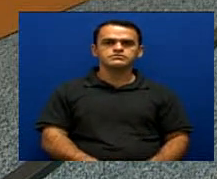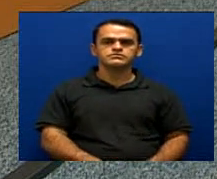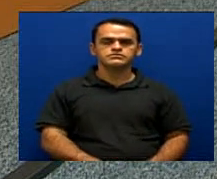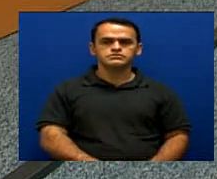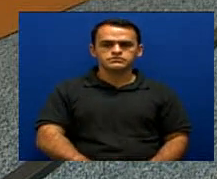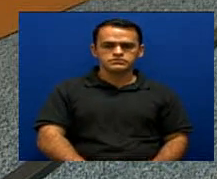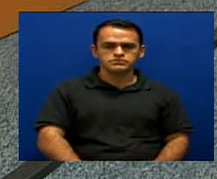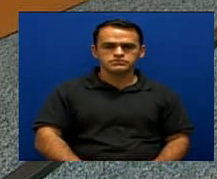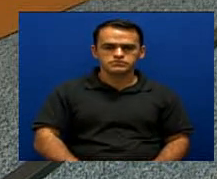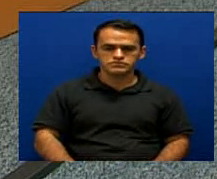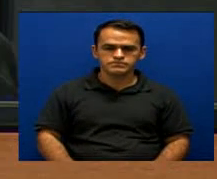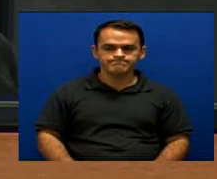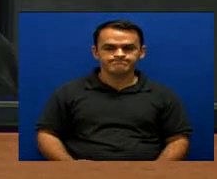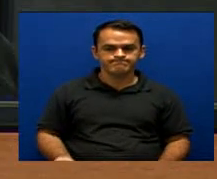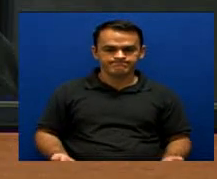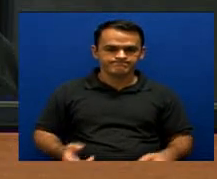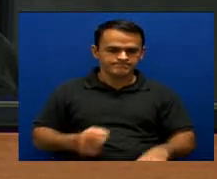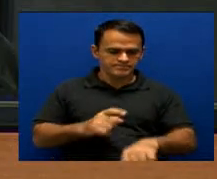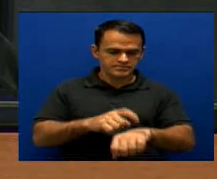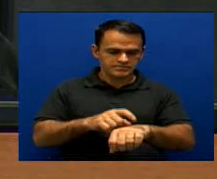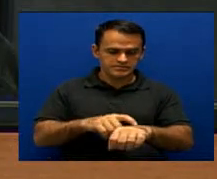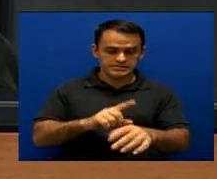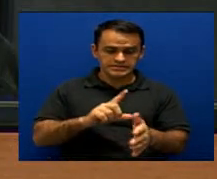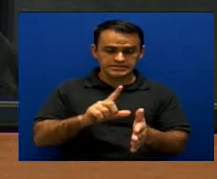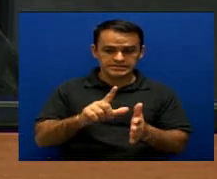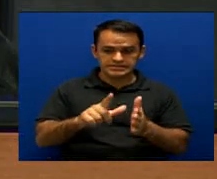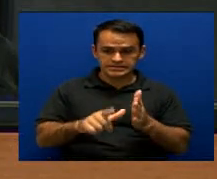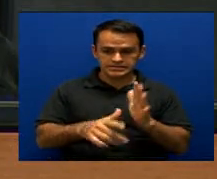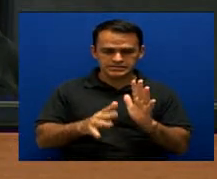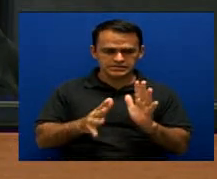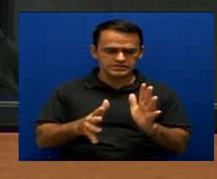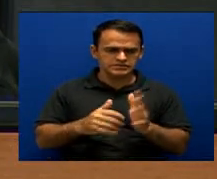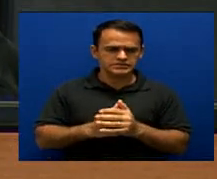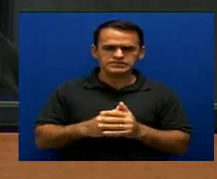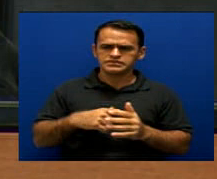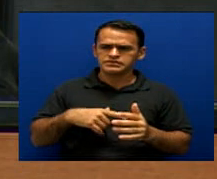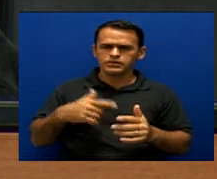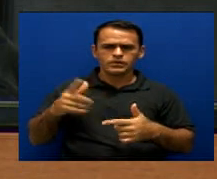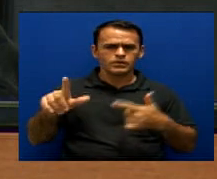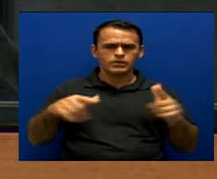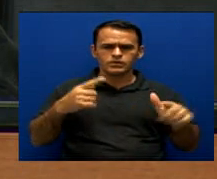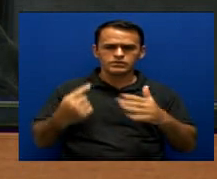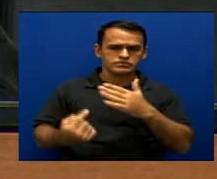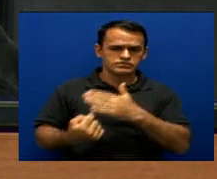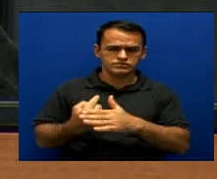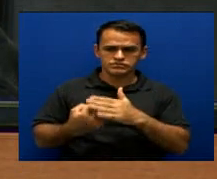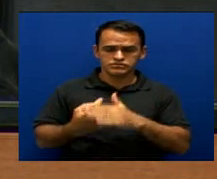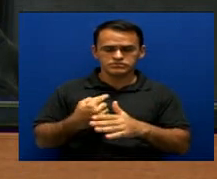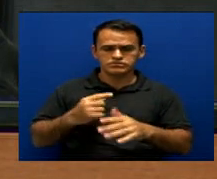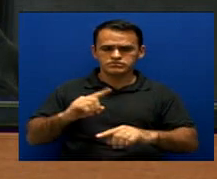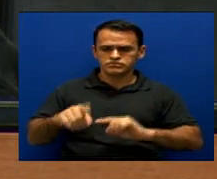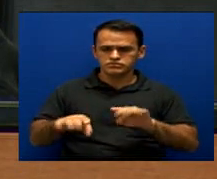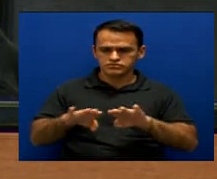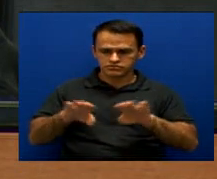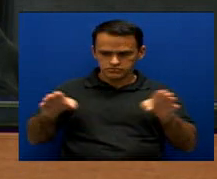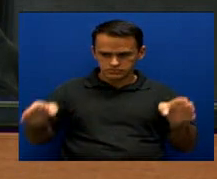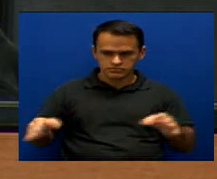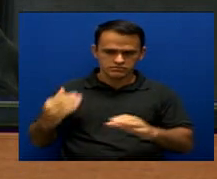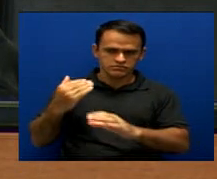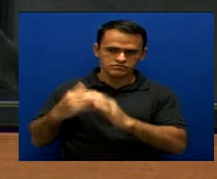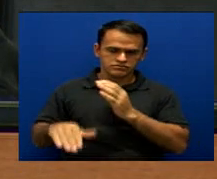nós estamos já adiantada hora que tiver outras pergunta nós vamos encaminhar depois para a mesa